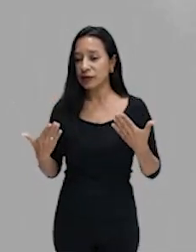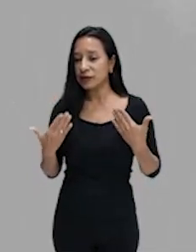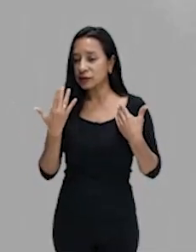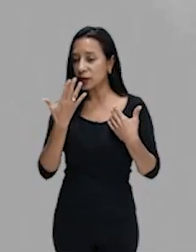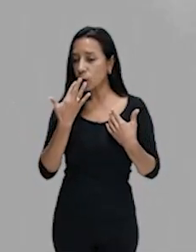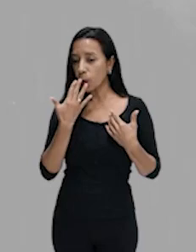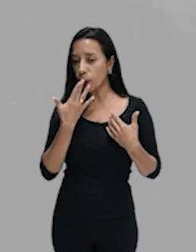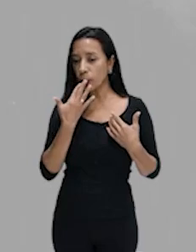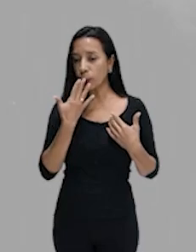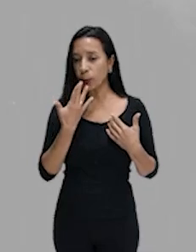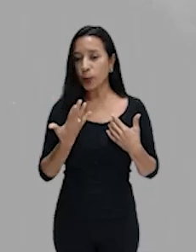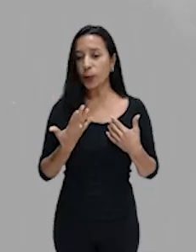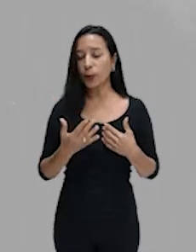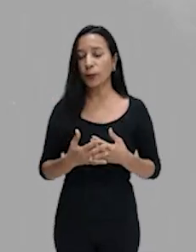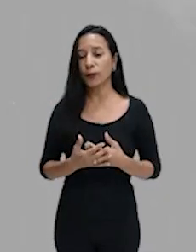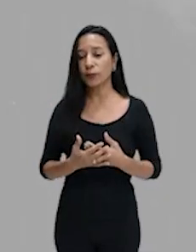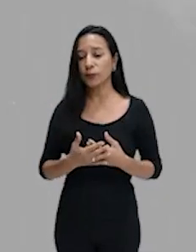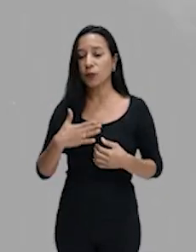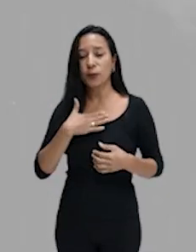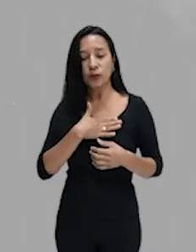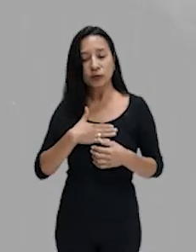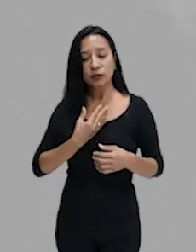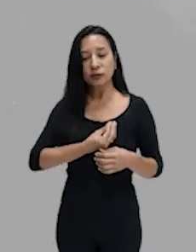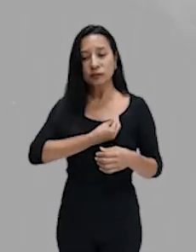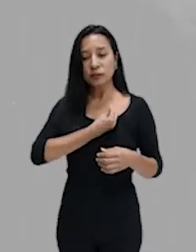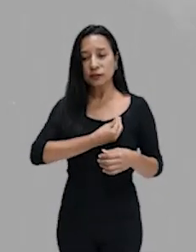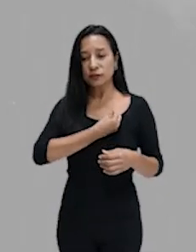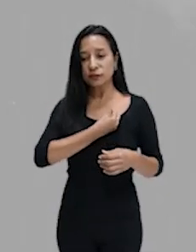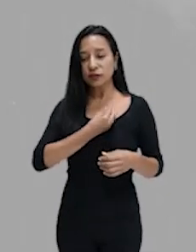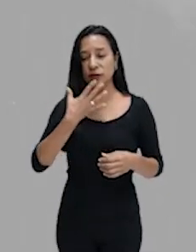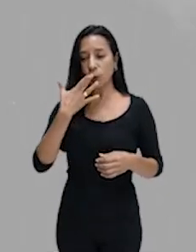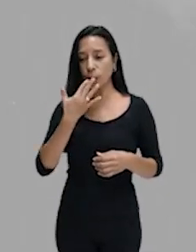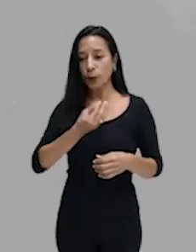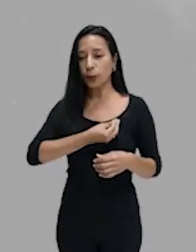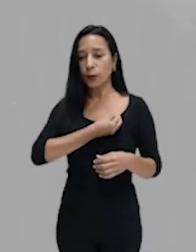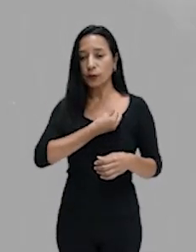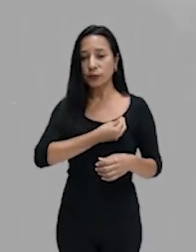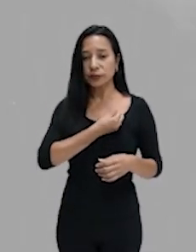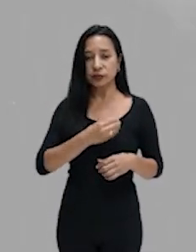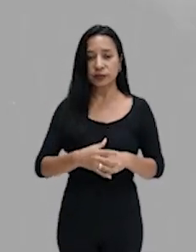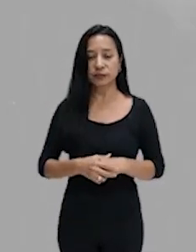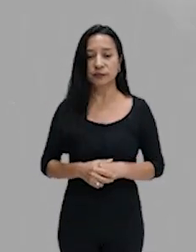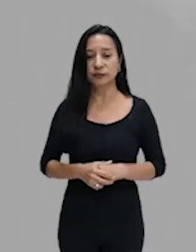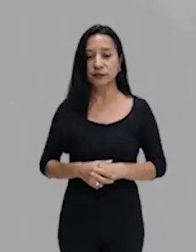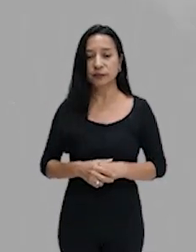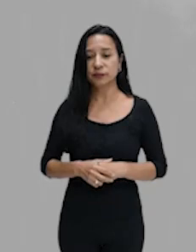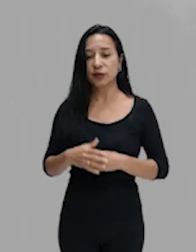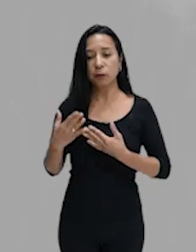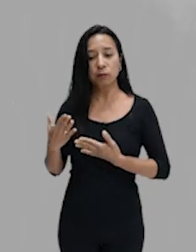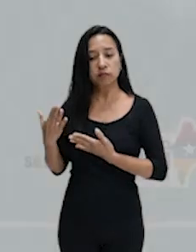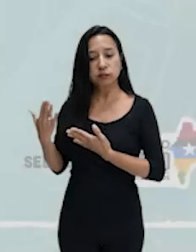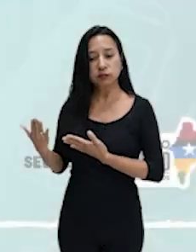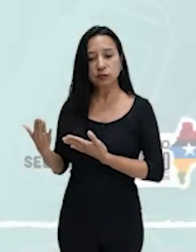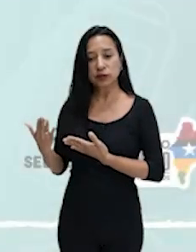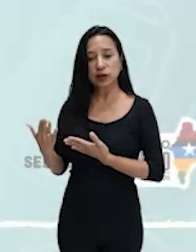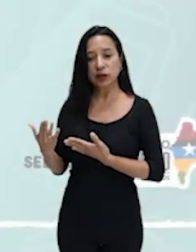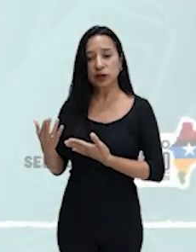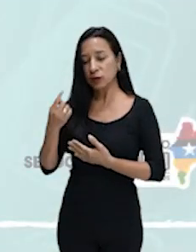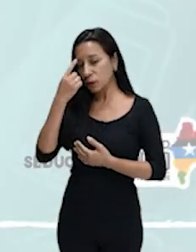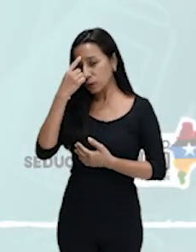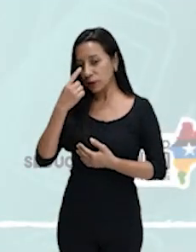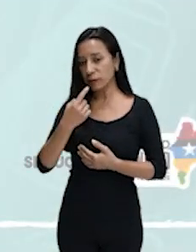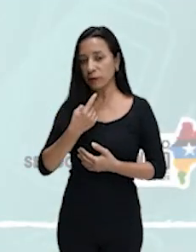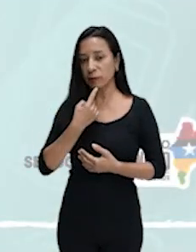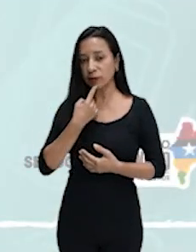Ela gostava de vida, tá? Cor é vida. Aqui eu tenho uma foto dela, tá?